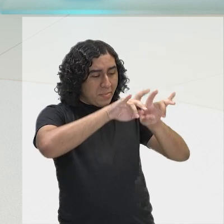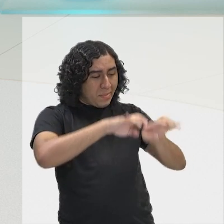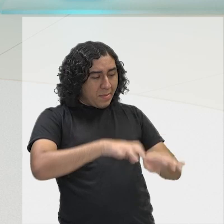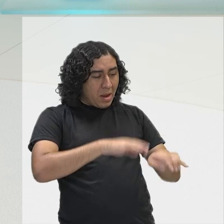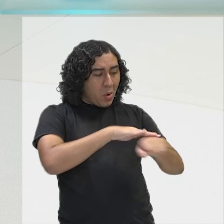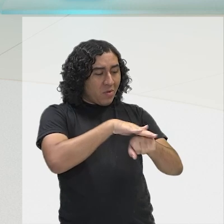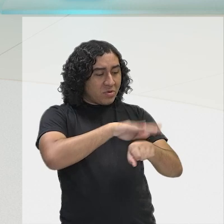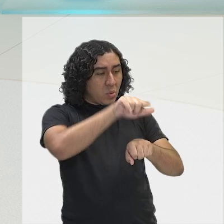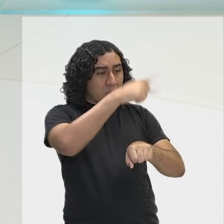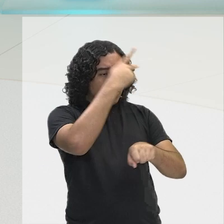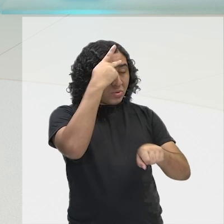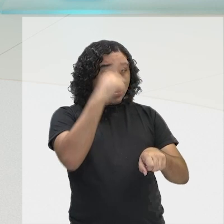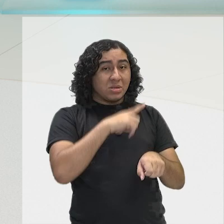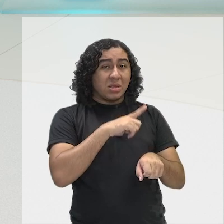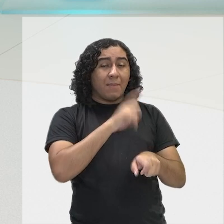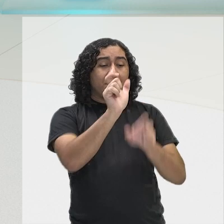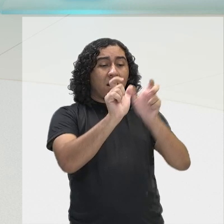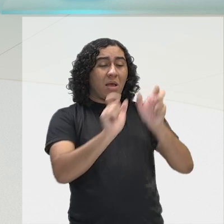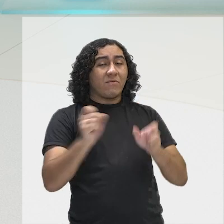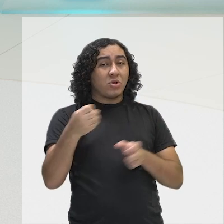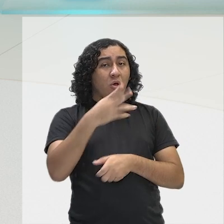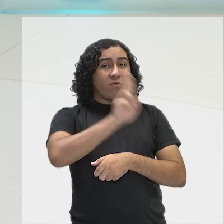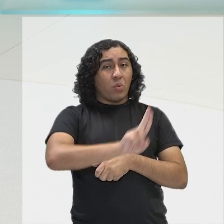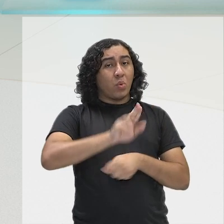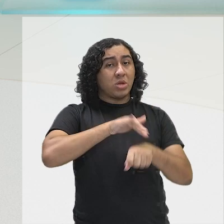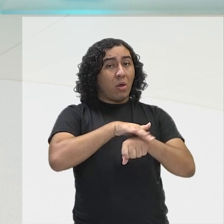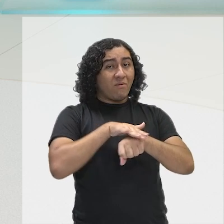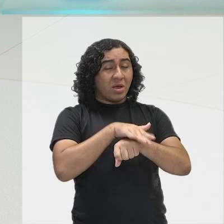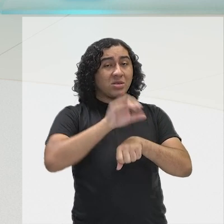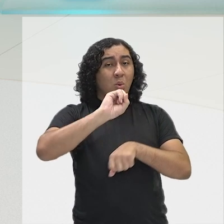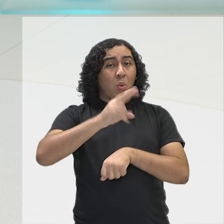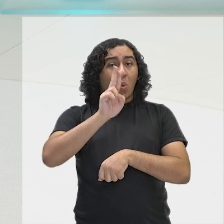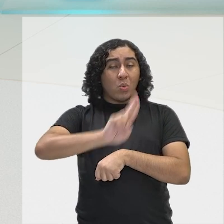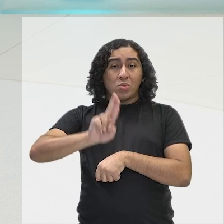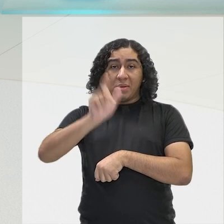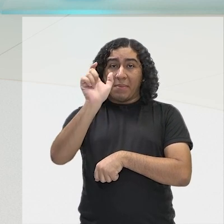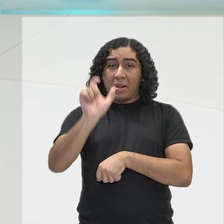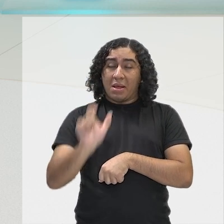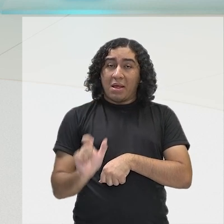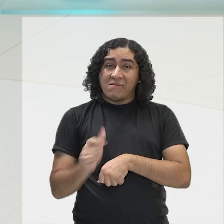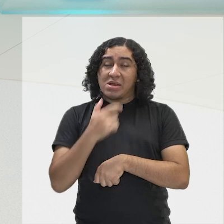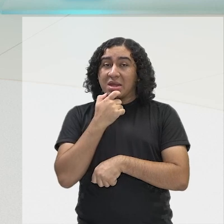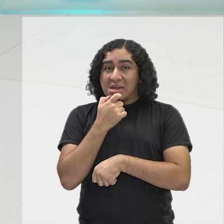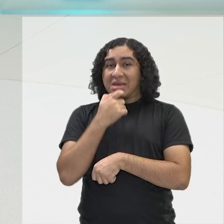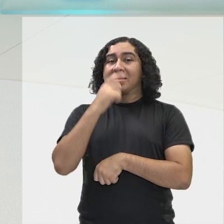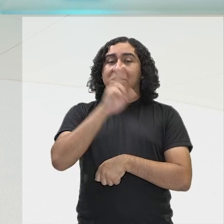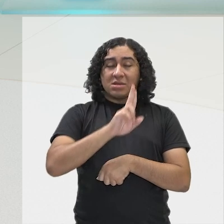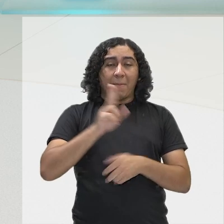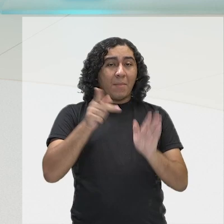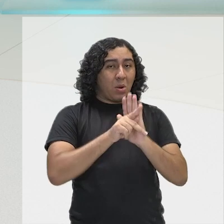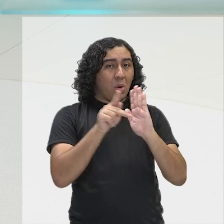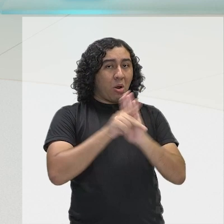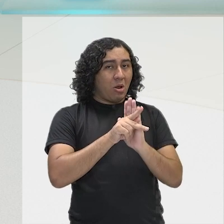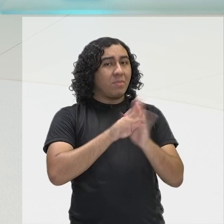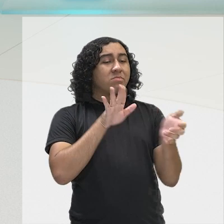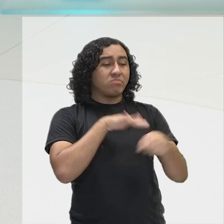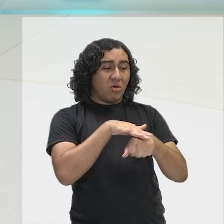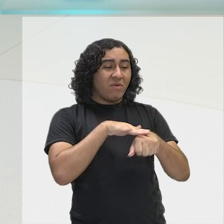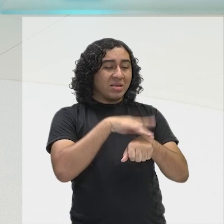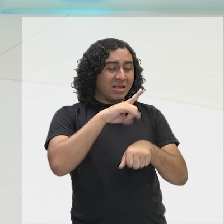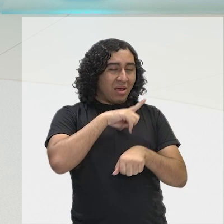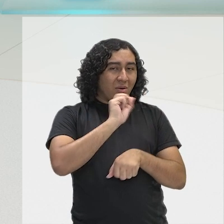palavras, vai criando novos termos, né? Ou até utilizando palavras em língua inglesa na conversa, né?